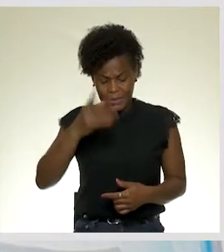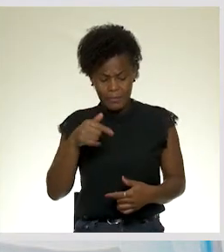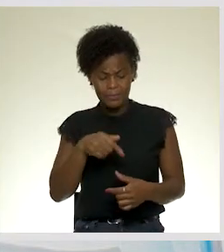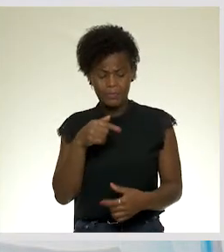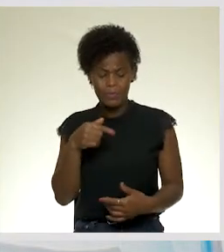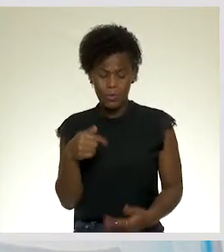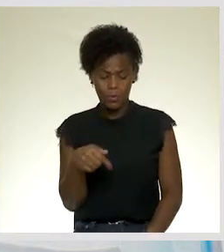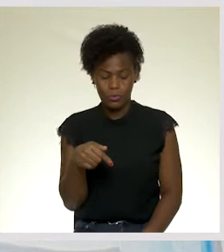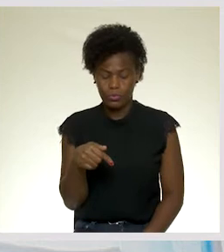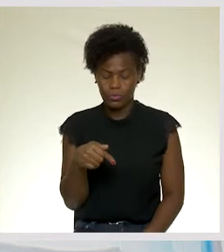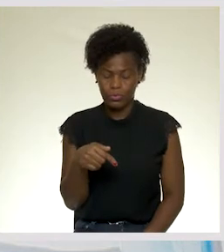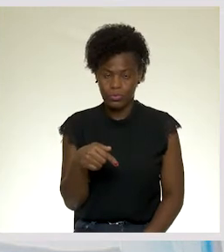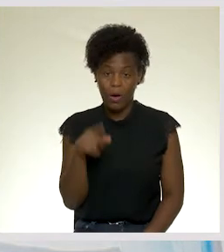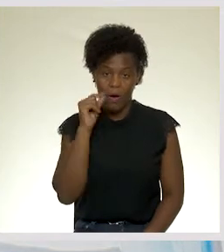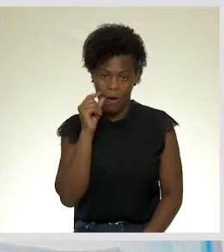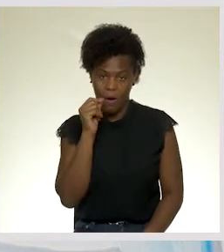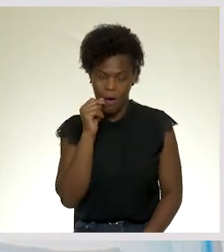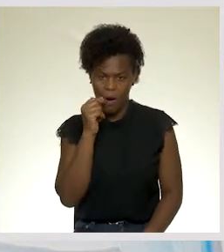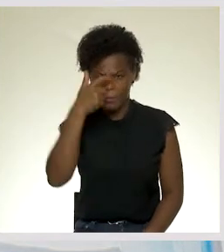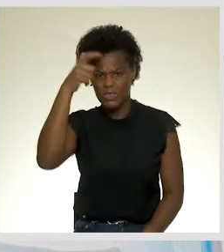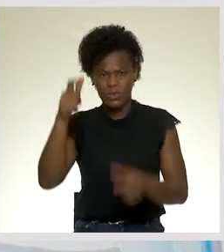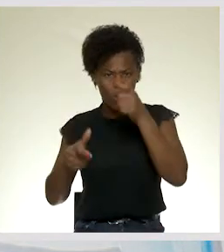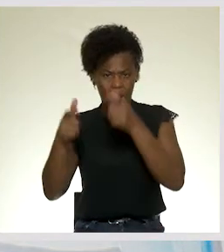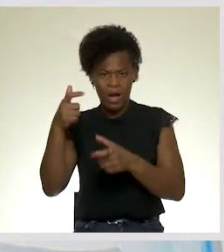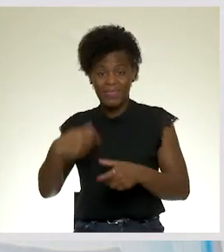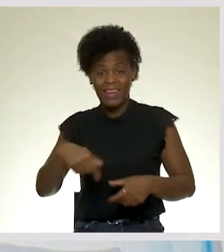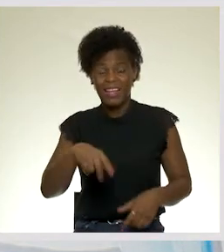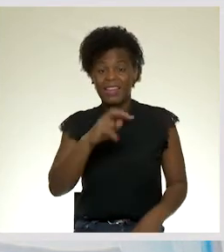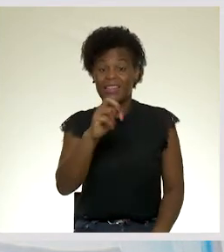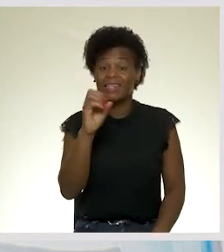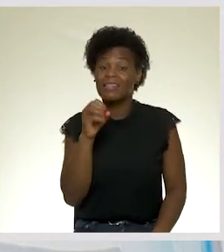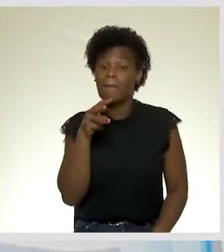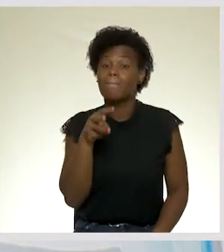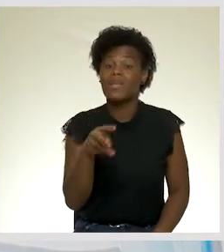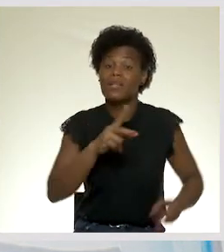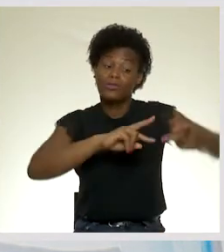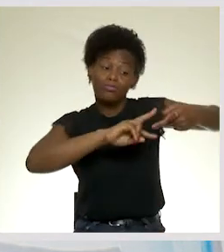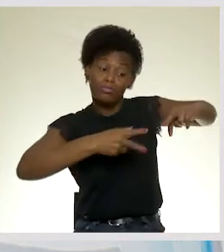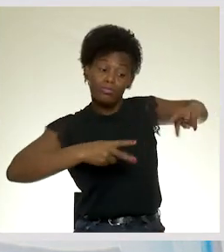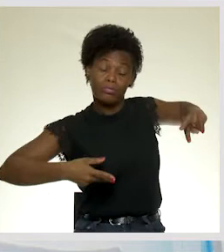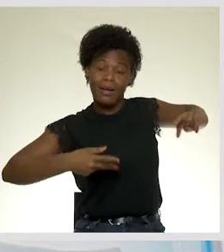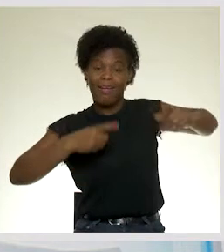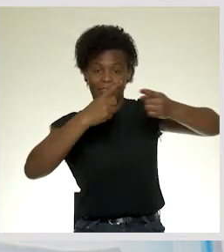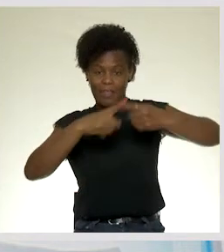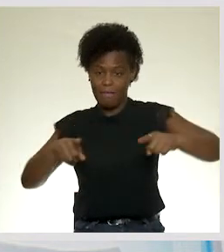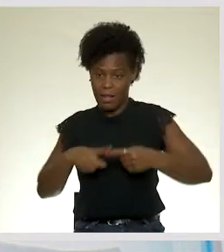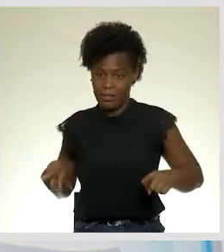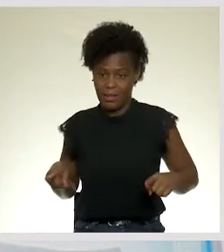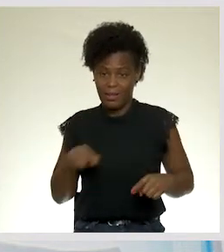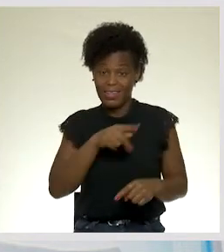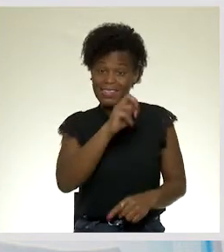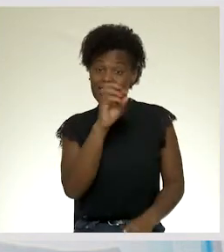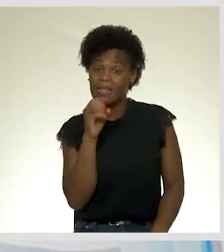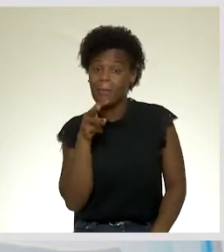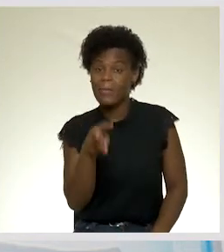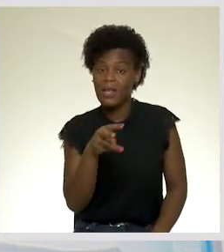humana, nós possuímos cerca de 30 mil genes diferentes. E esses 30